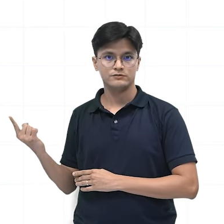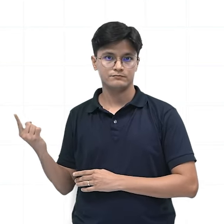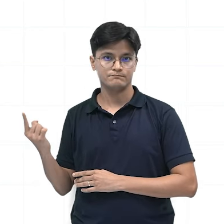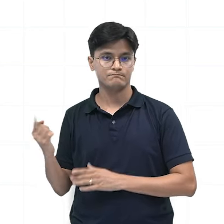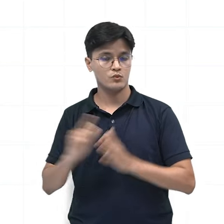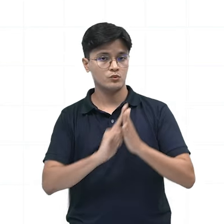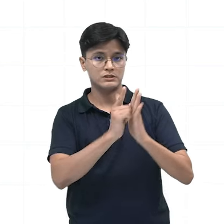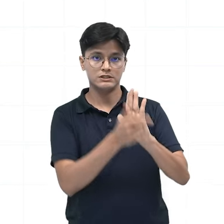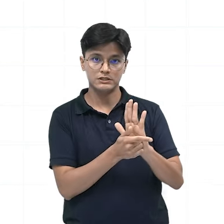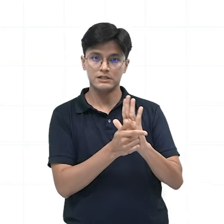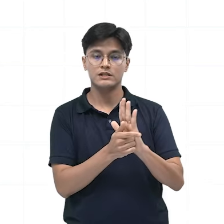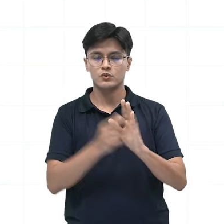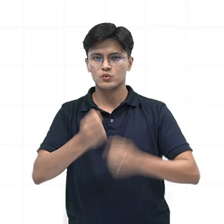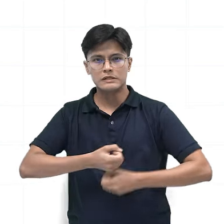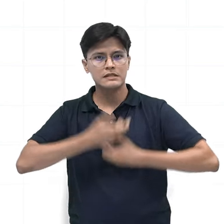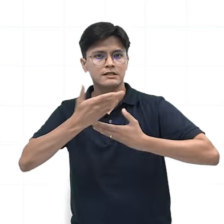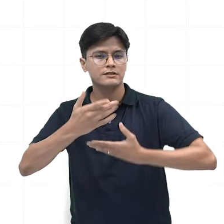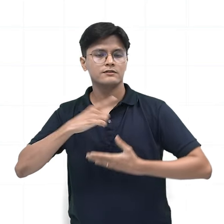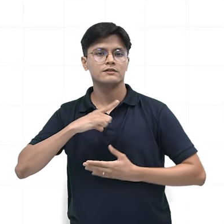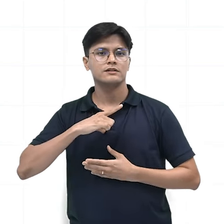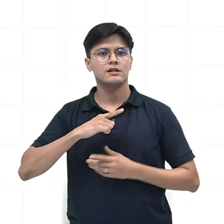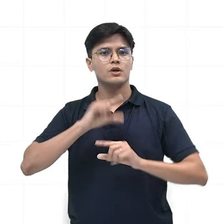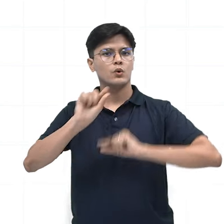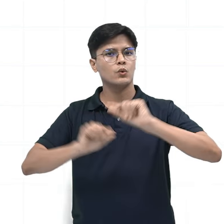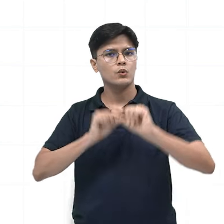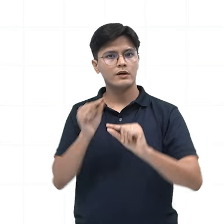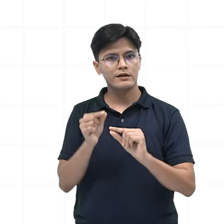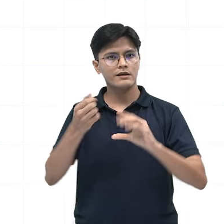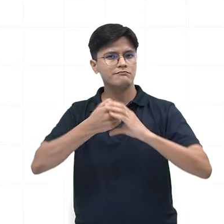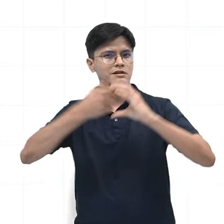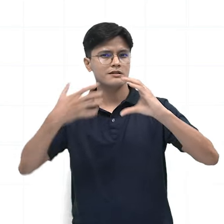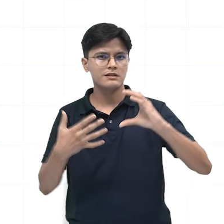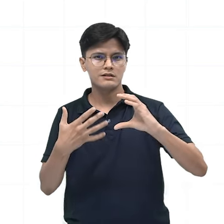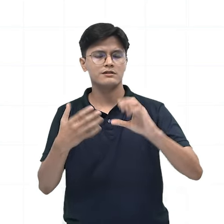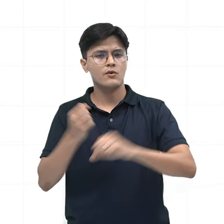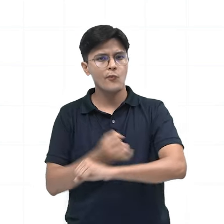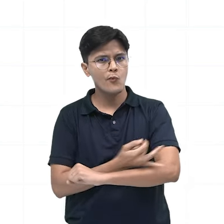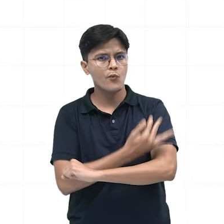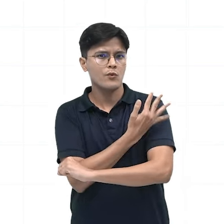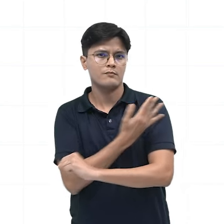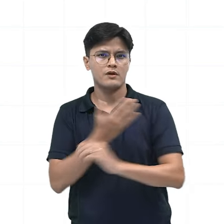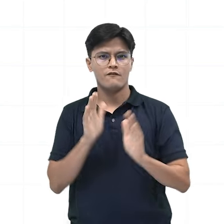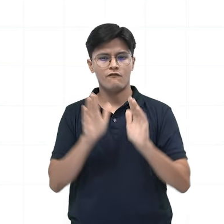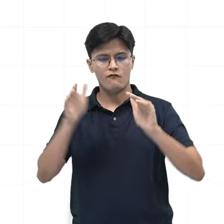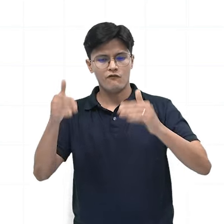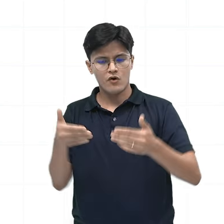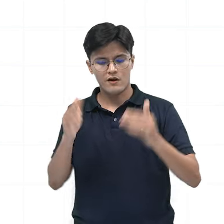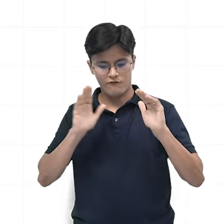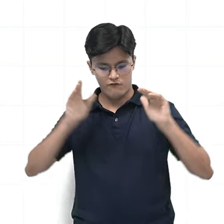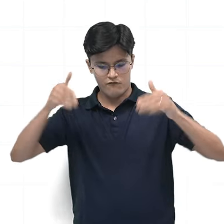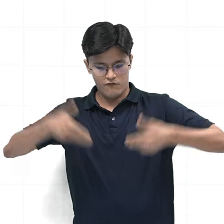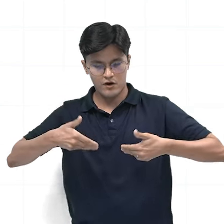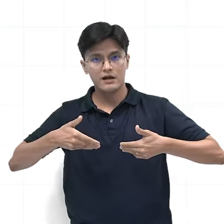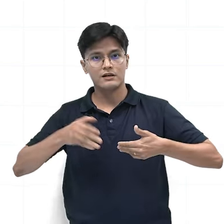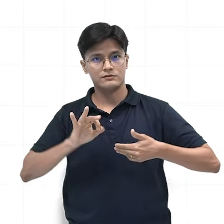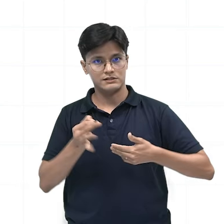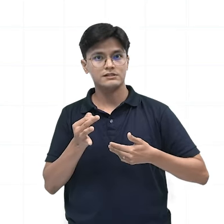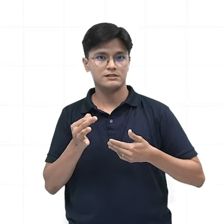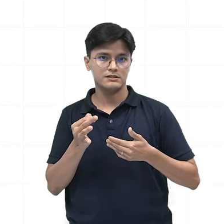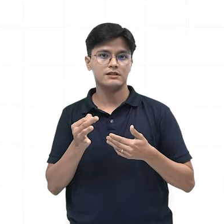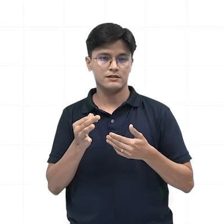emocional, centrado no eu, na subjetividade, nos sentimentos da alma humana,